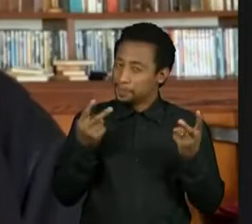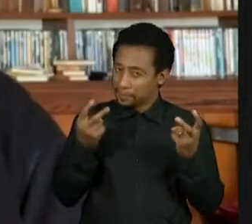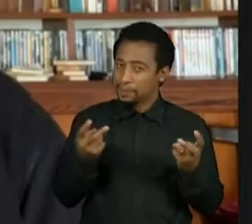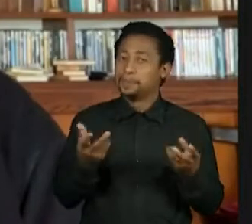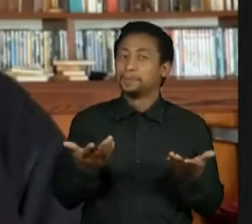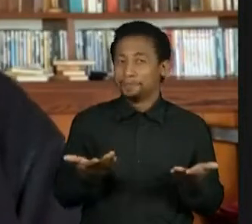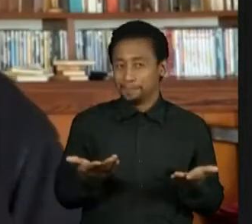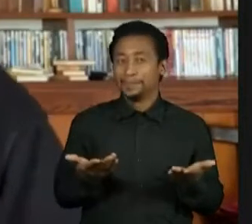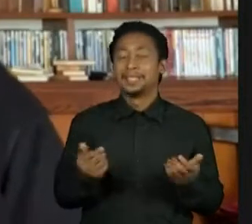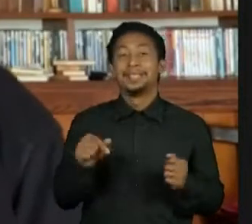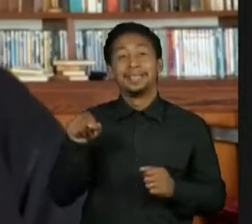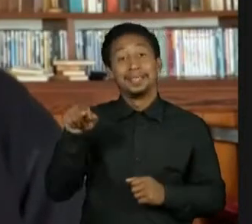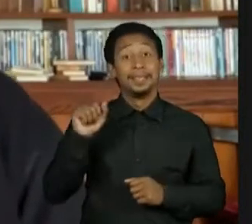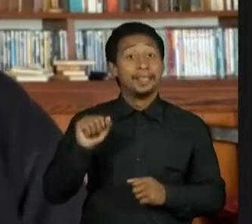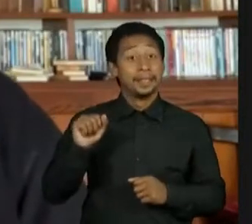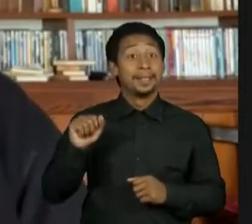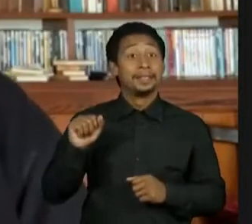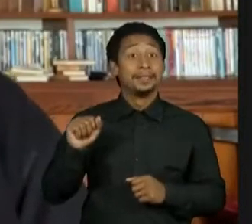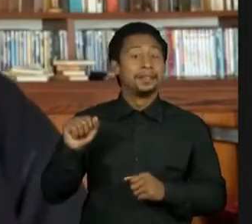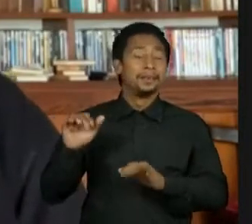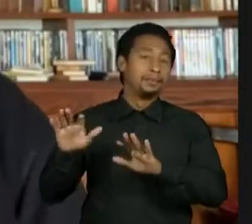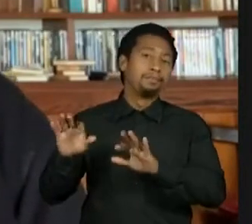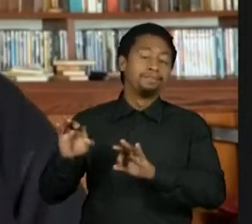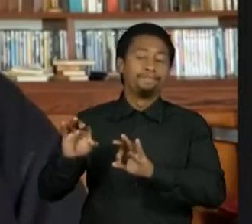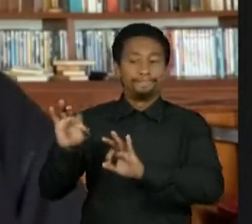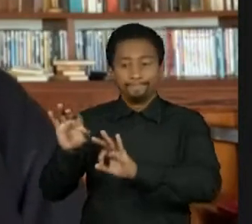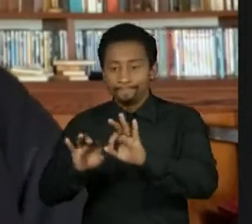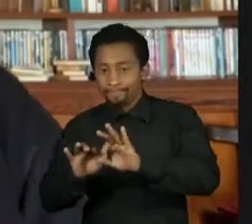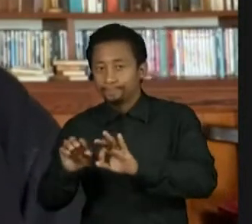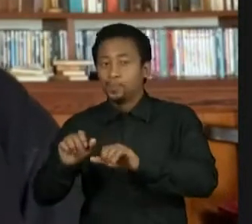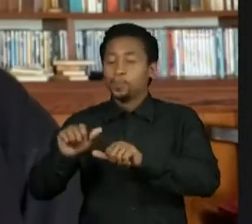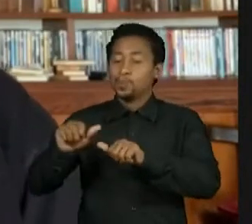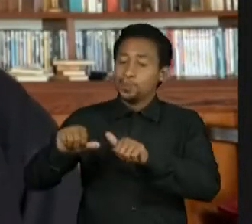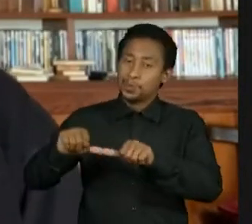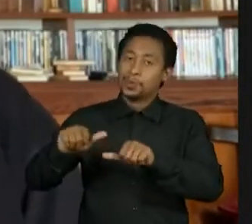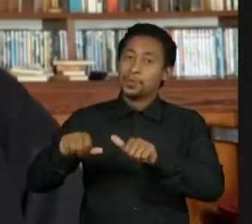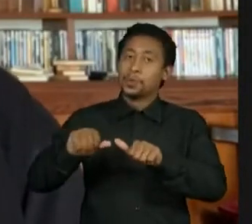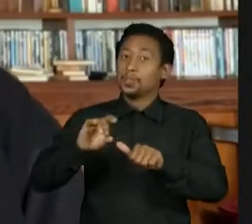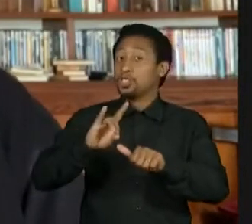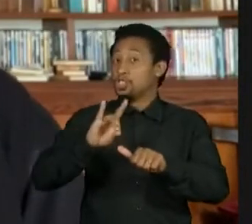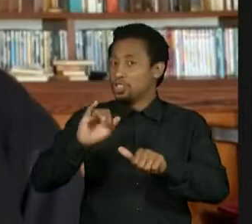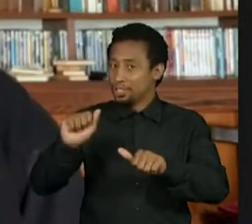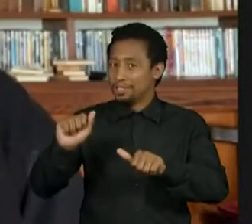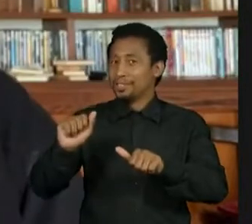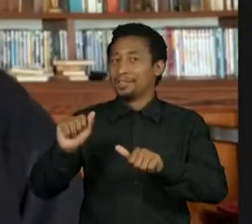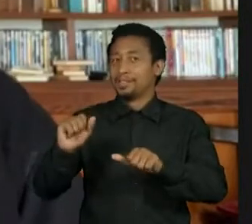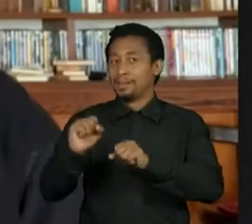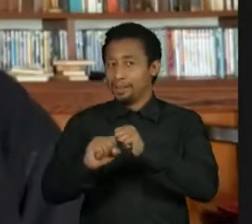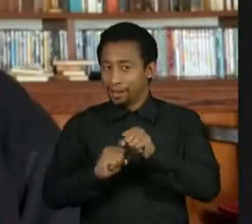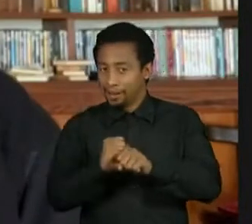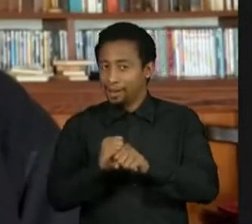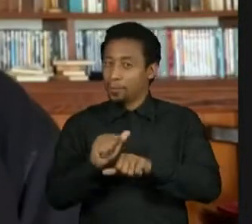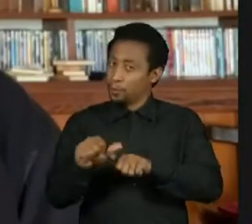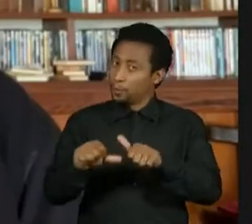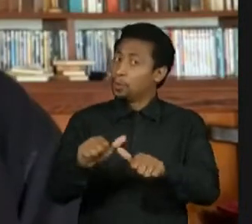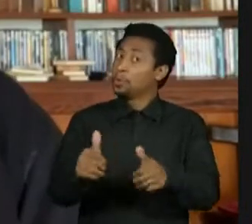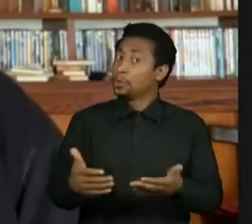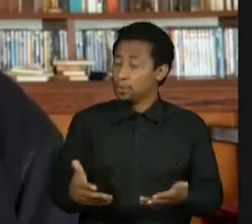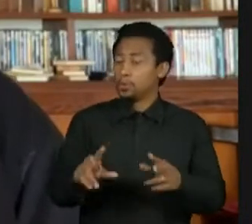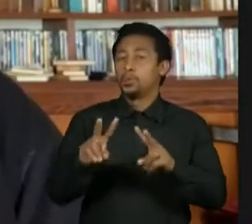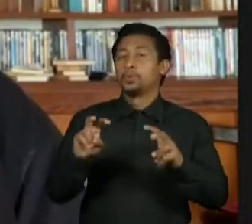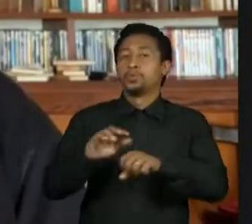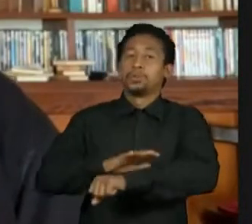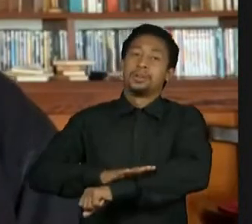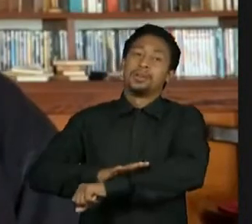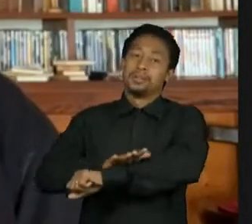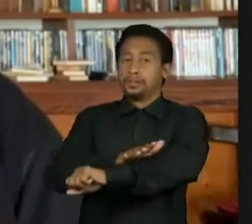copidescou tudo, ele alterou datas, né? Por exemplo, na coisa do racismo, ele não pode apagar